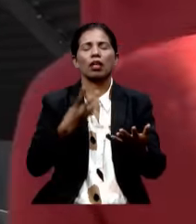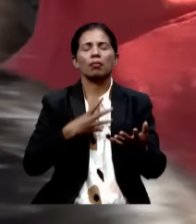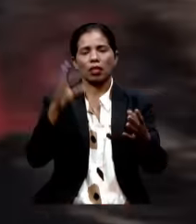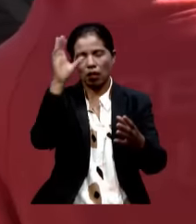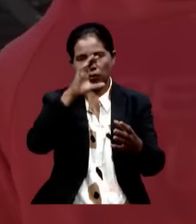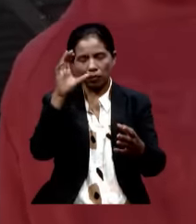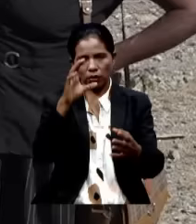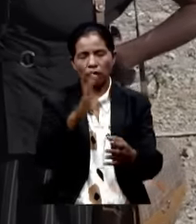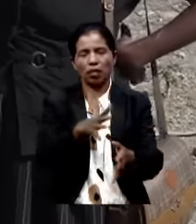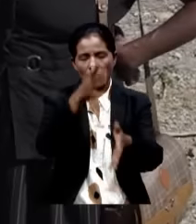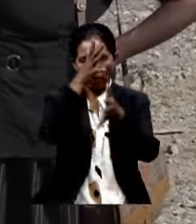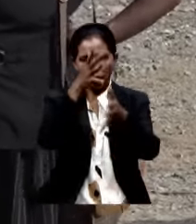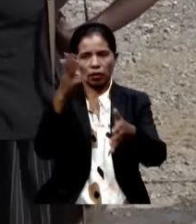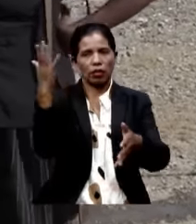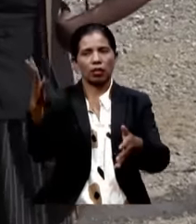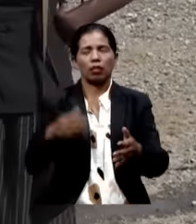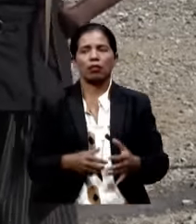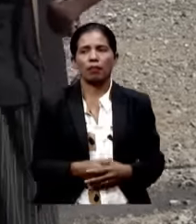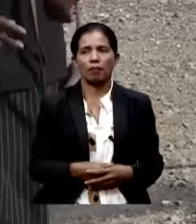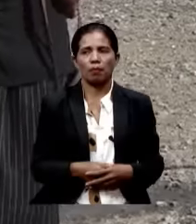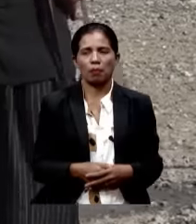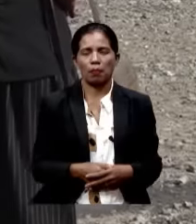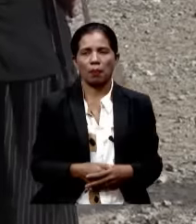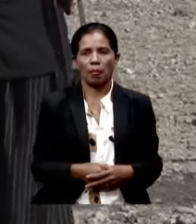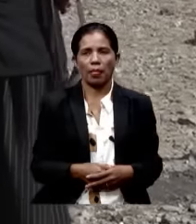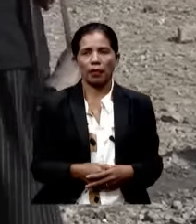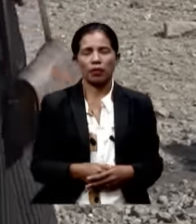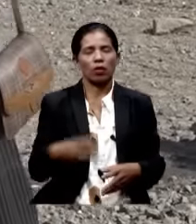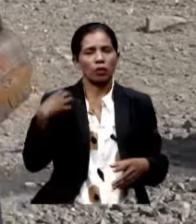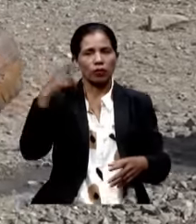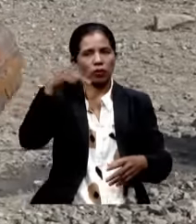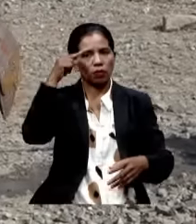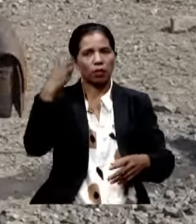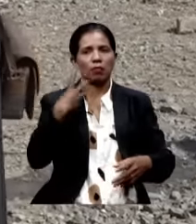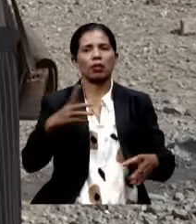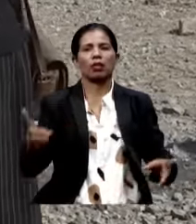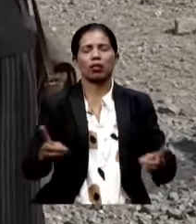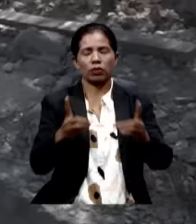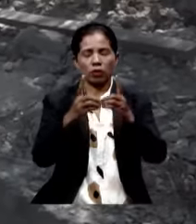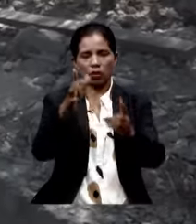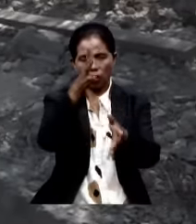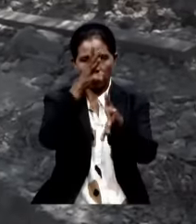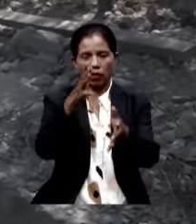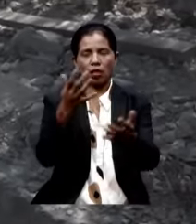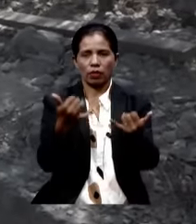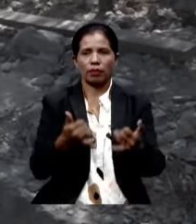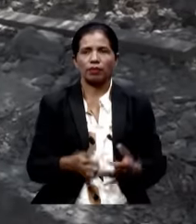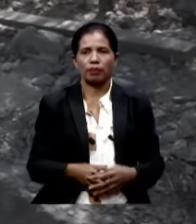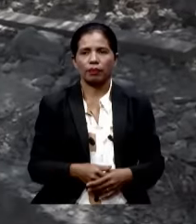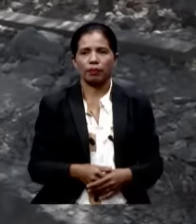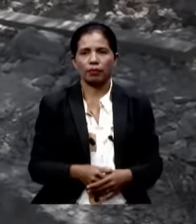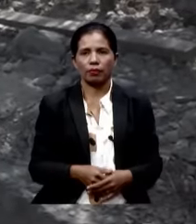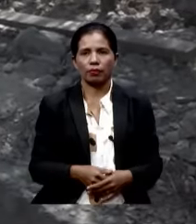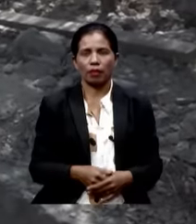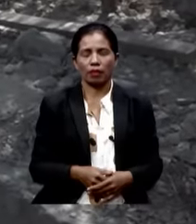babuka abo ya be. Sa palasu de governo ne. Ami akarga soro abo agora. Ah. Abo